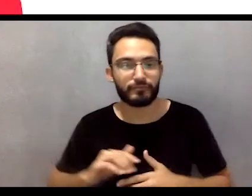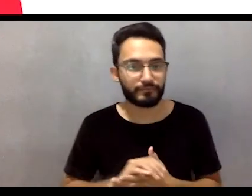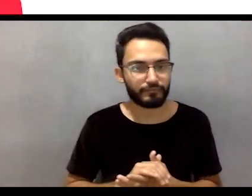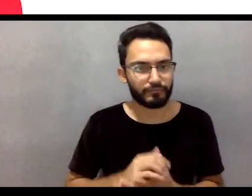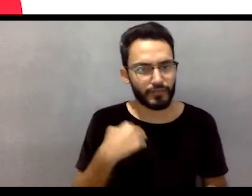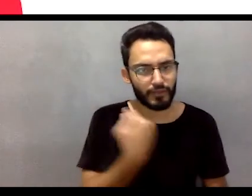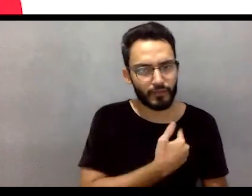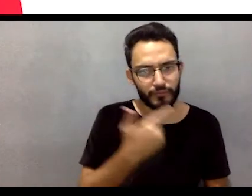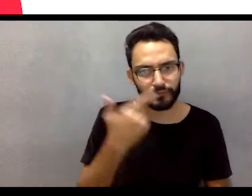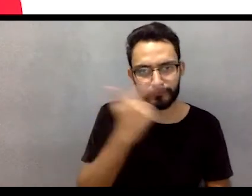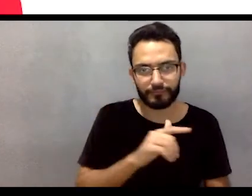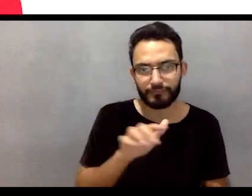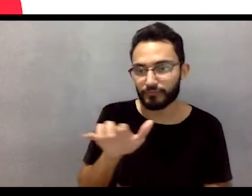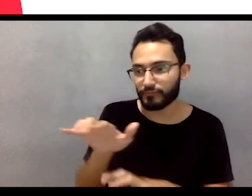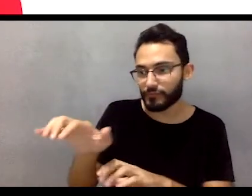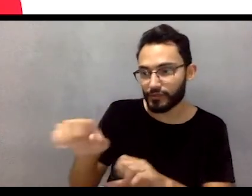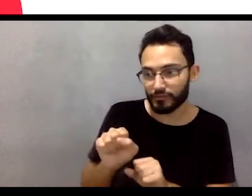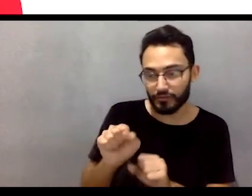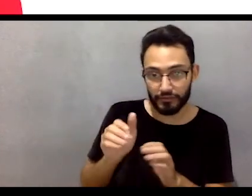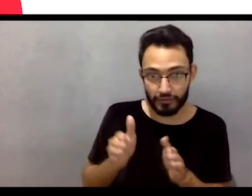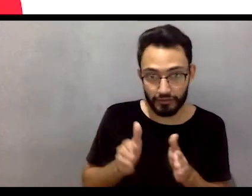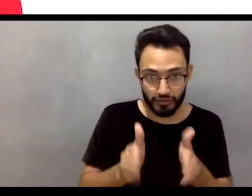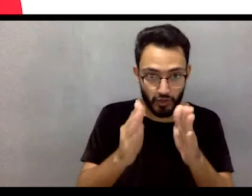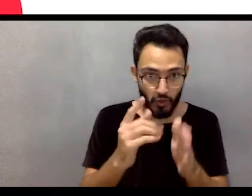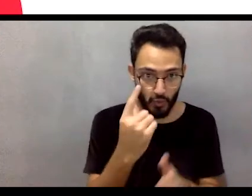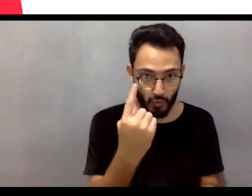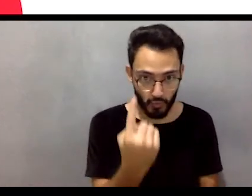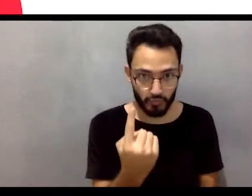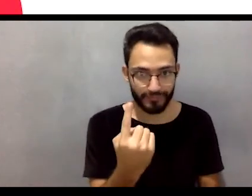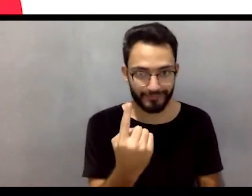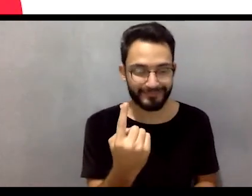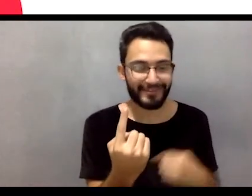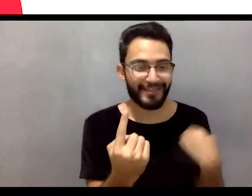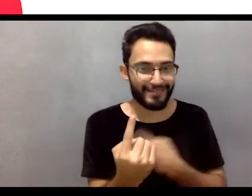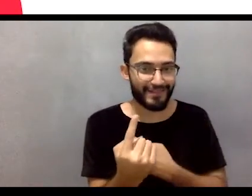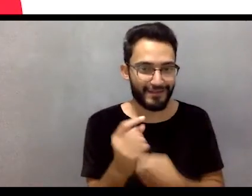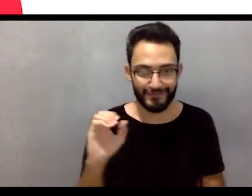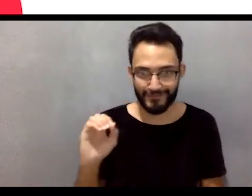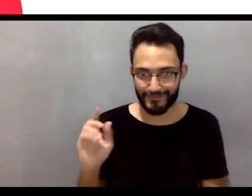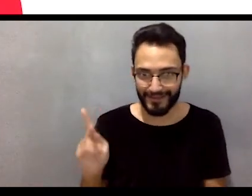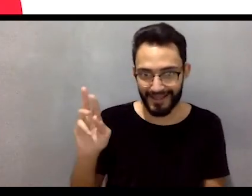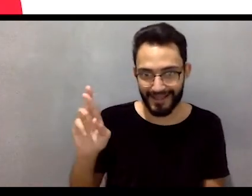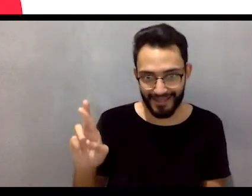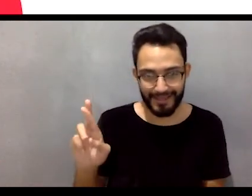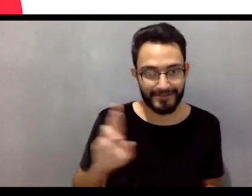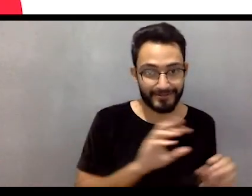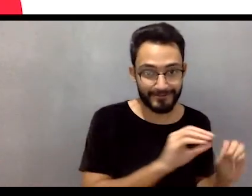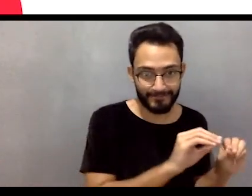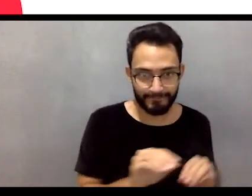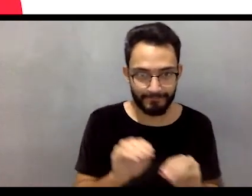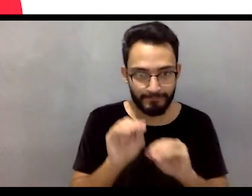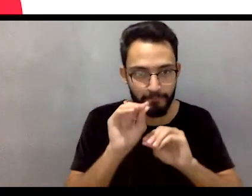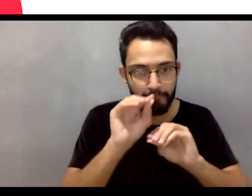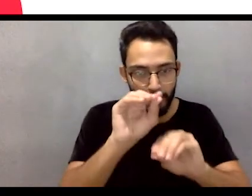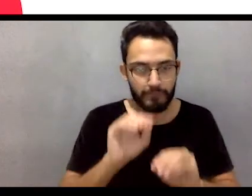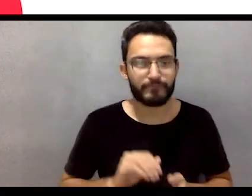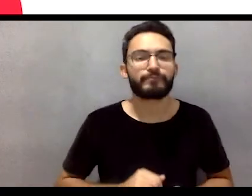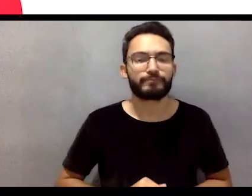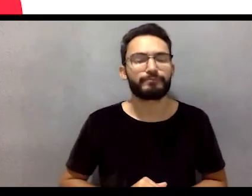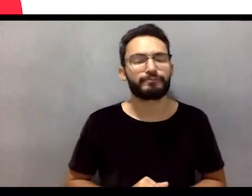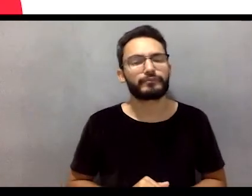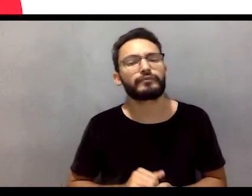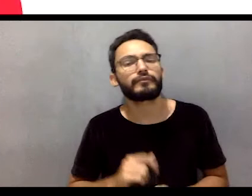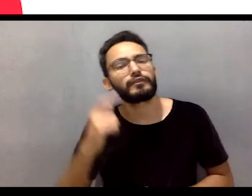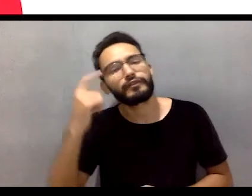nosso direcionador 1, que a gente definiu lá no OKR, e colocamos aqui. E aí,